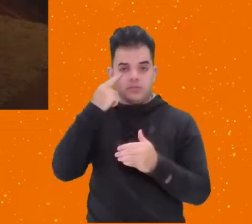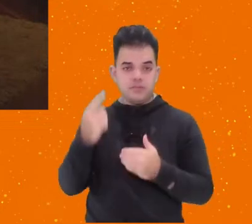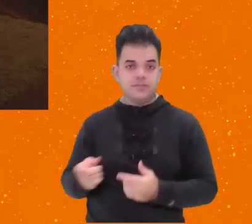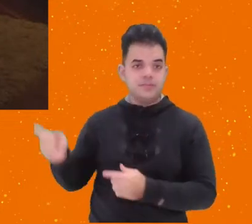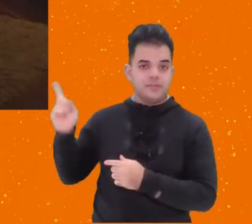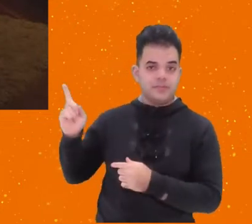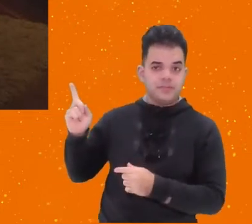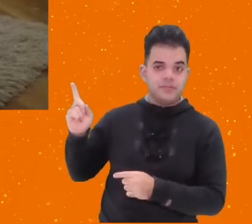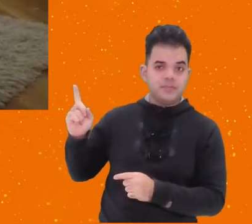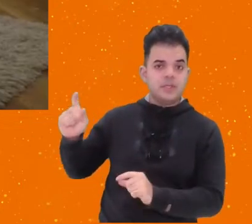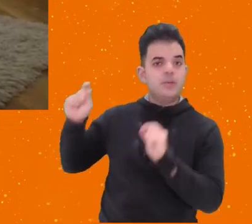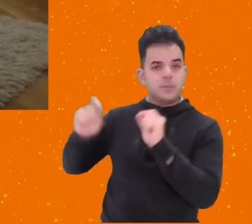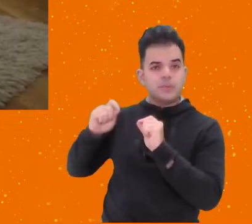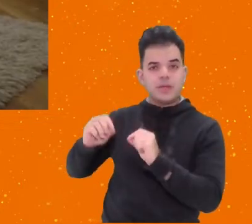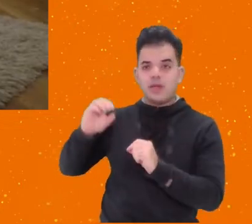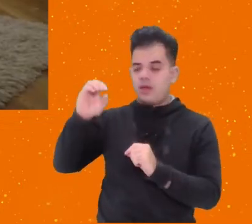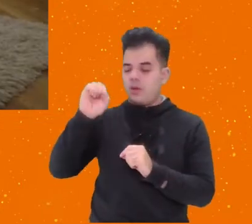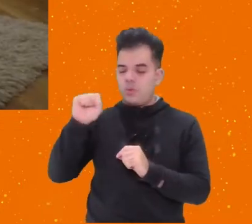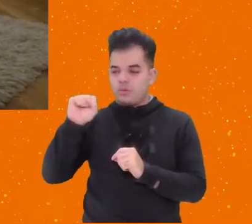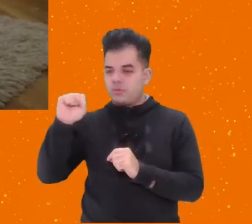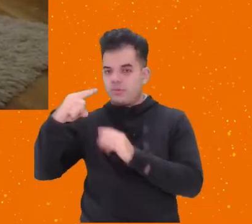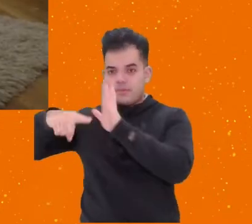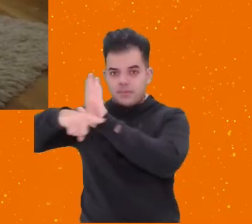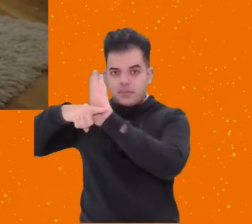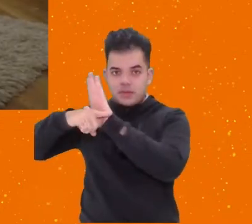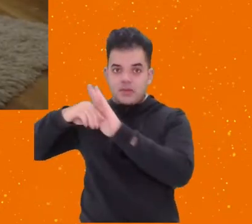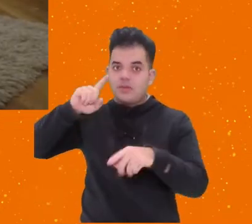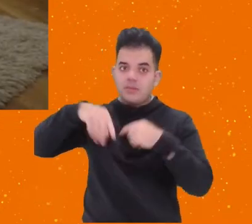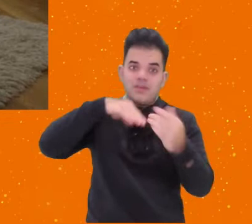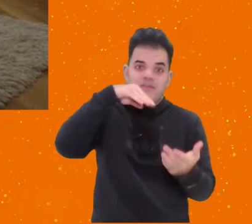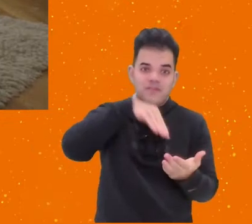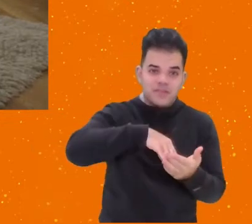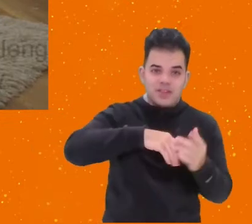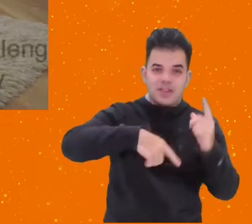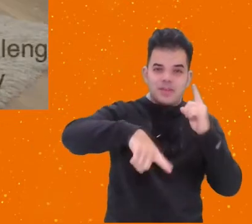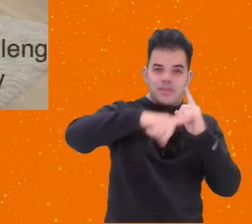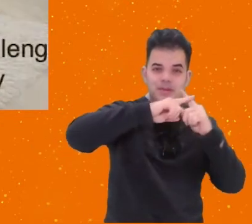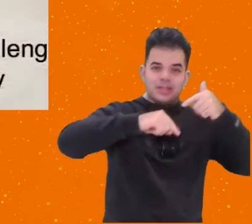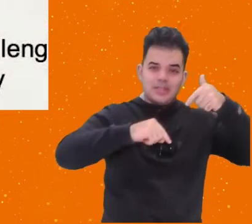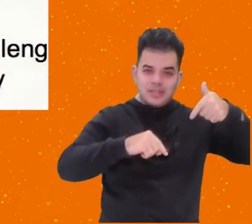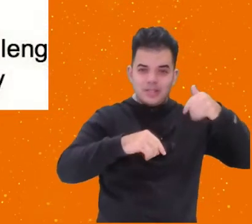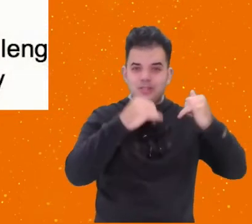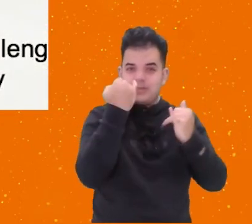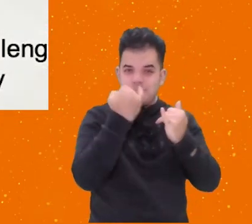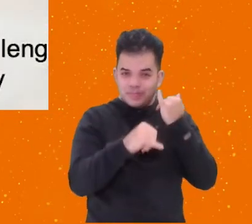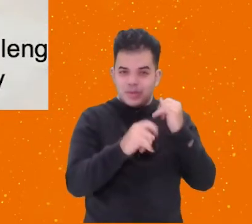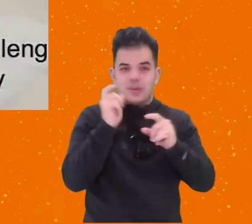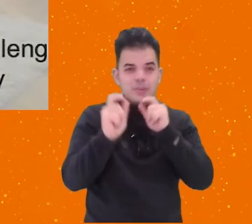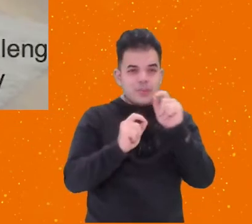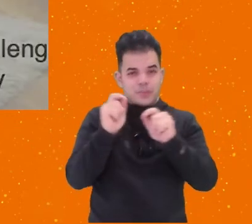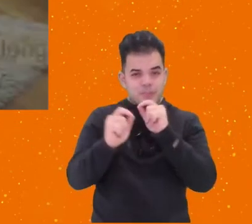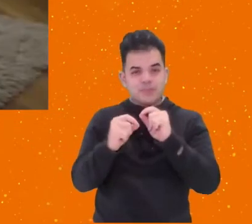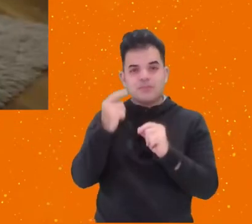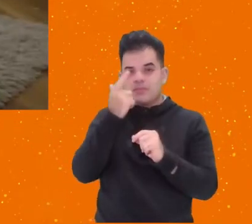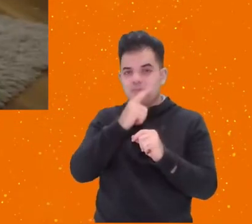ser com menos 8, e no final da cena, com mais 7,5, né? Você chega a ter